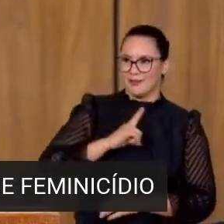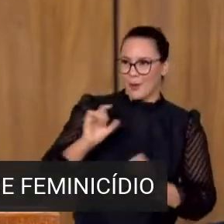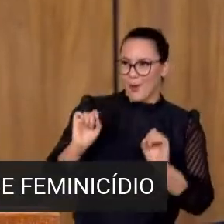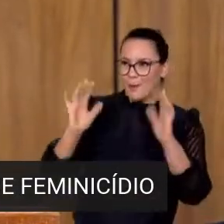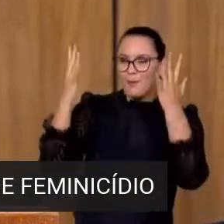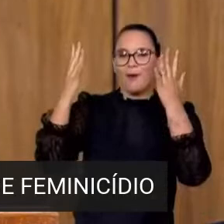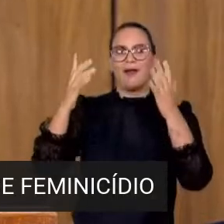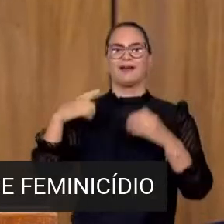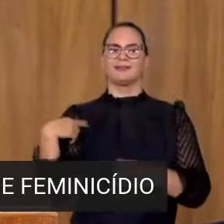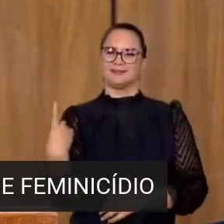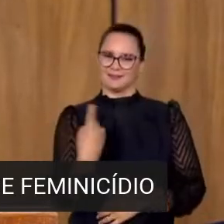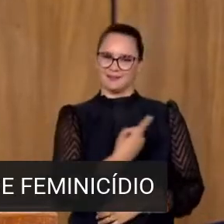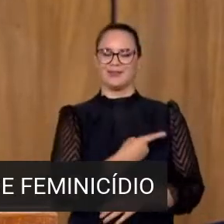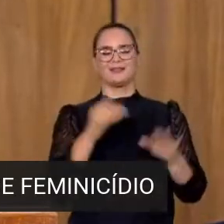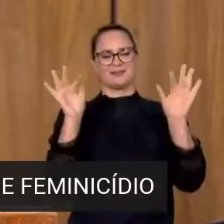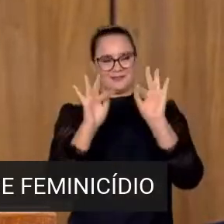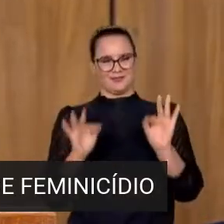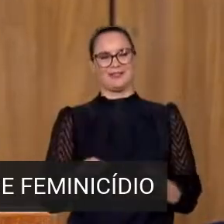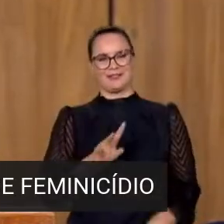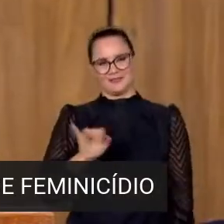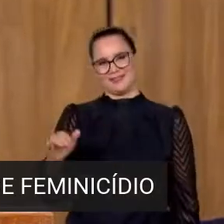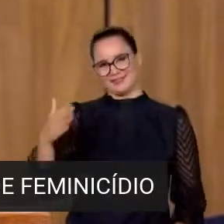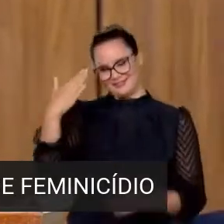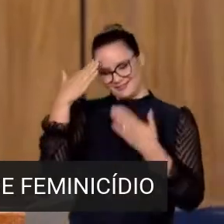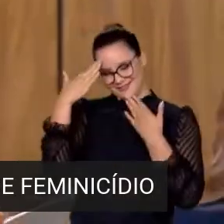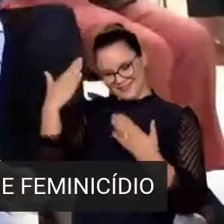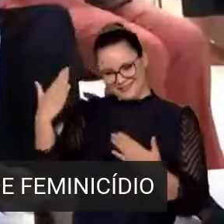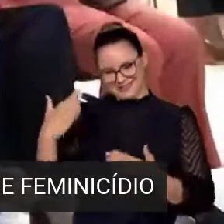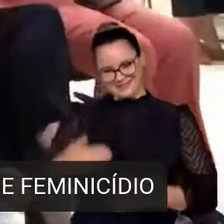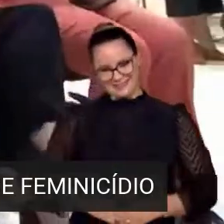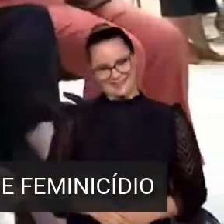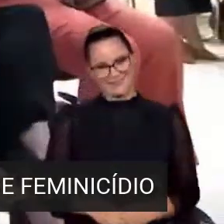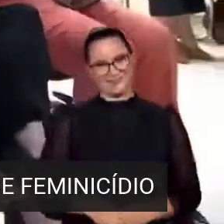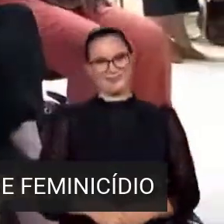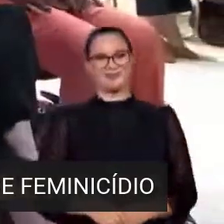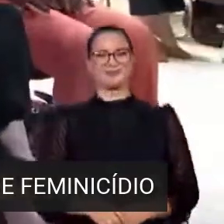muito, muito mais felizes. Obrigado, companheiro.